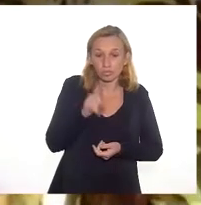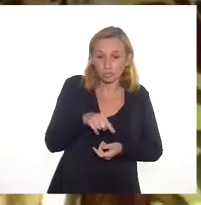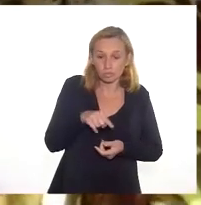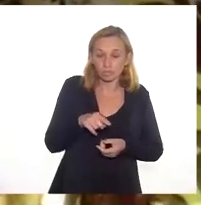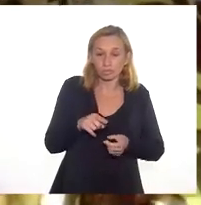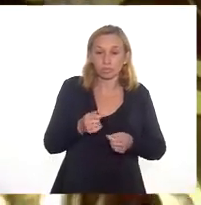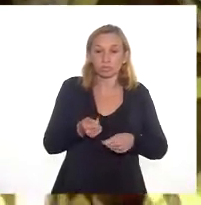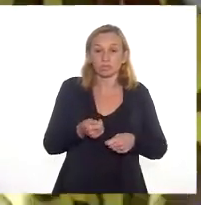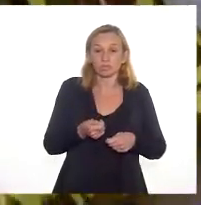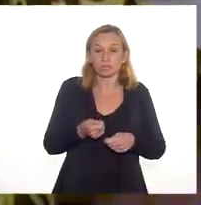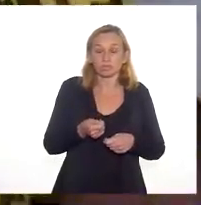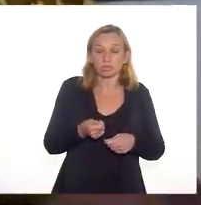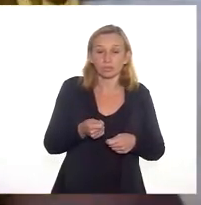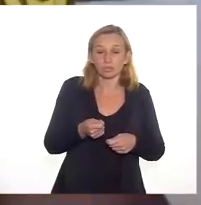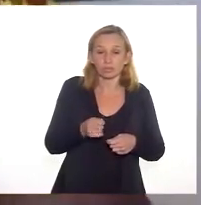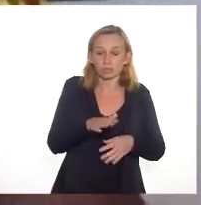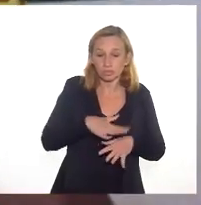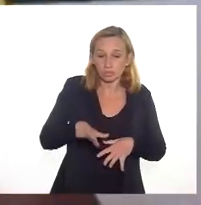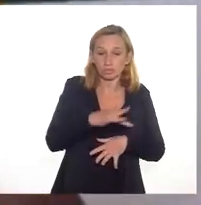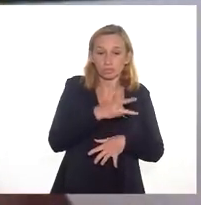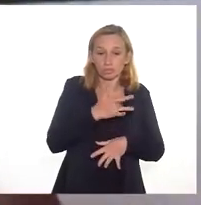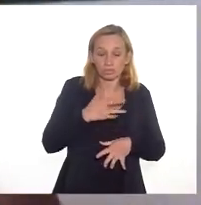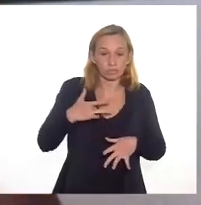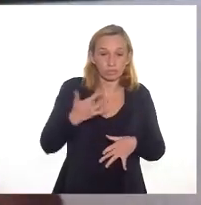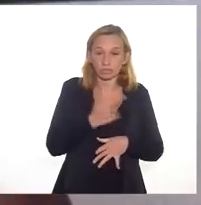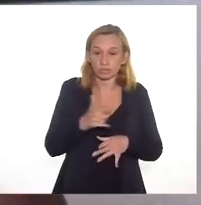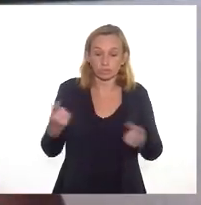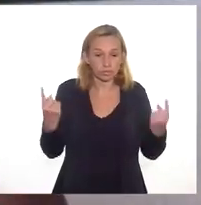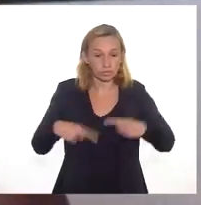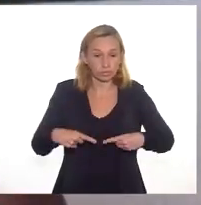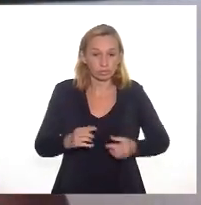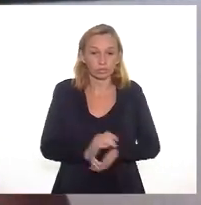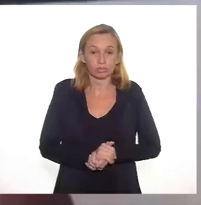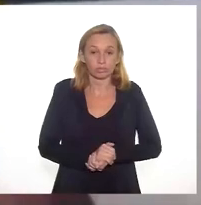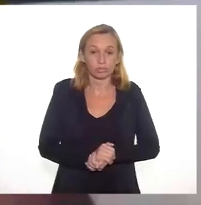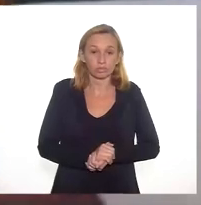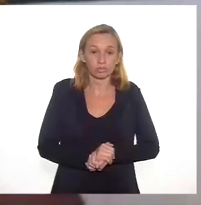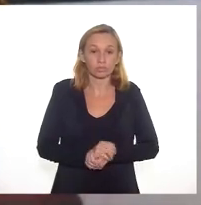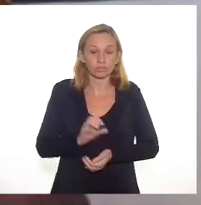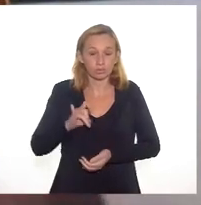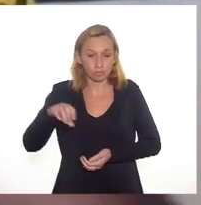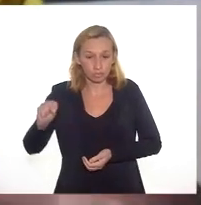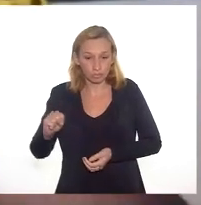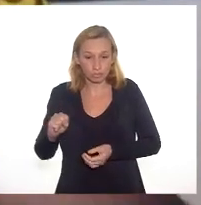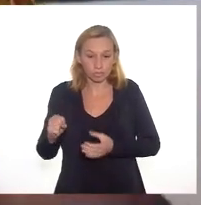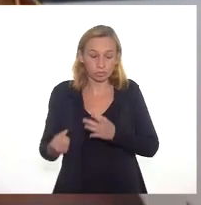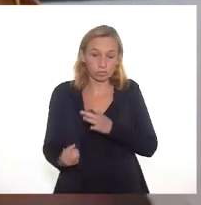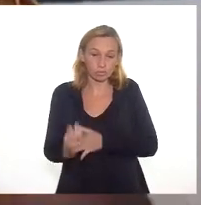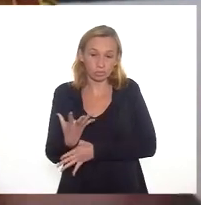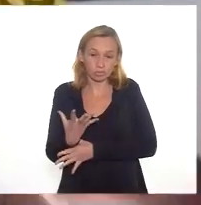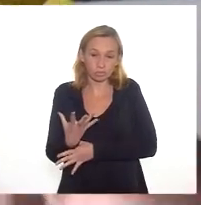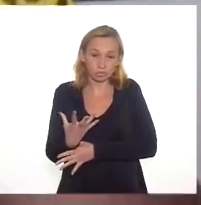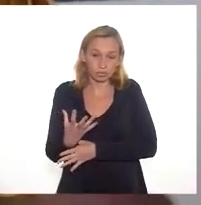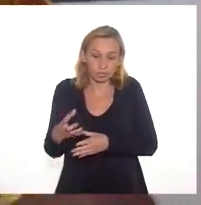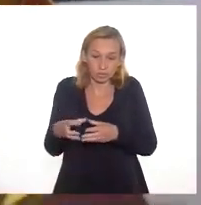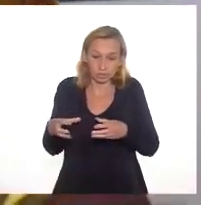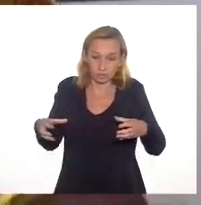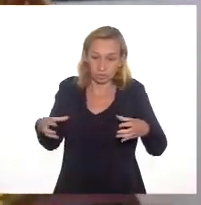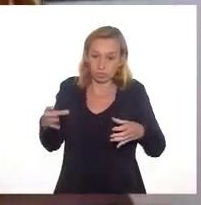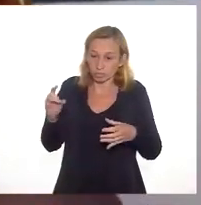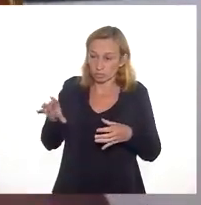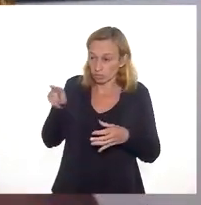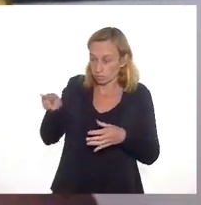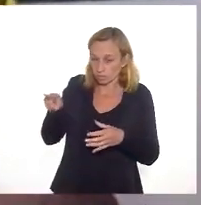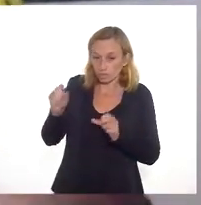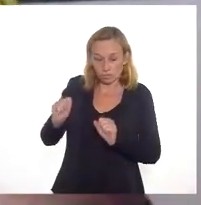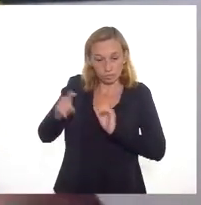estrutura de saúde, se não há concorrência, aquela OS vai formando um conglomerado e só ela pode